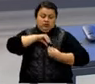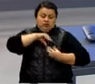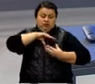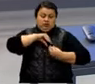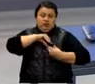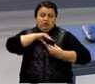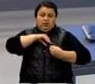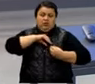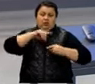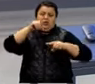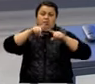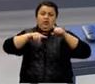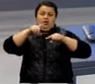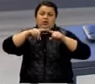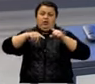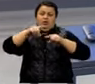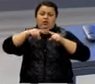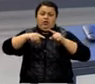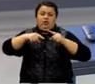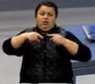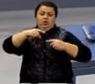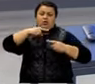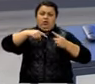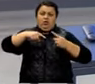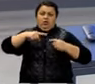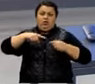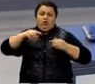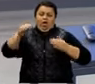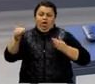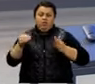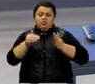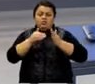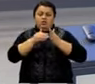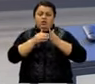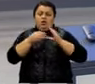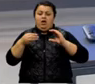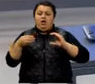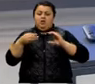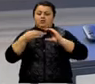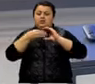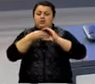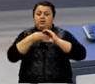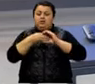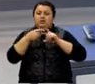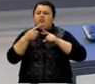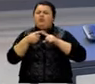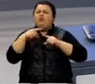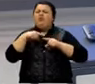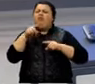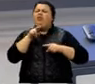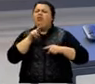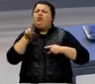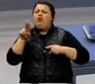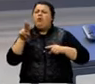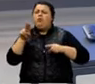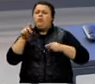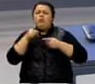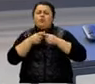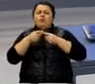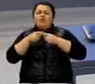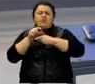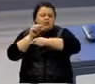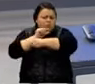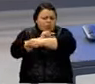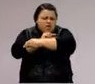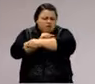então, até a célula. Por que é chamado de capilar? Porque ele é tão fininho que parece um cabelo humano.